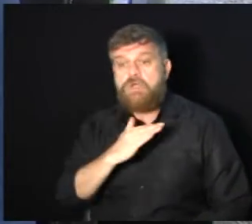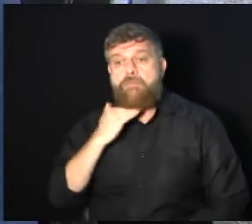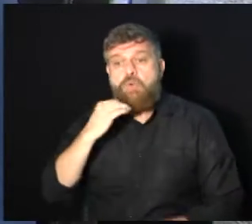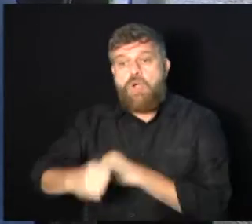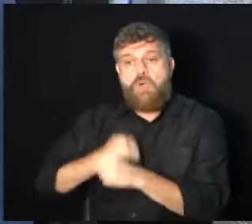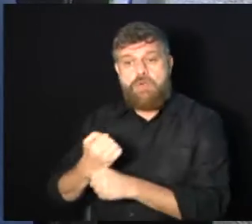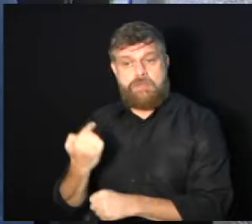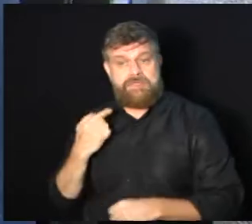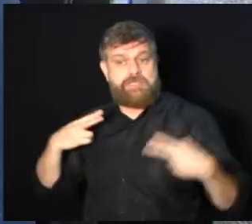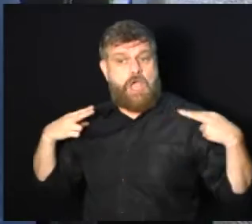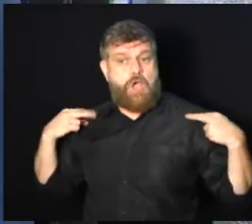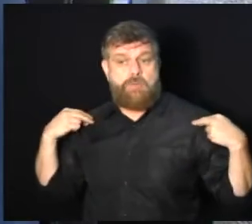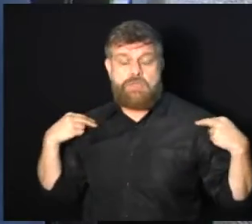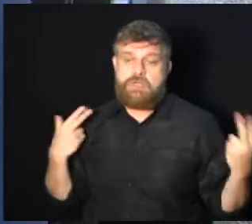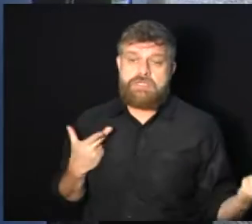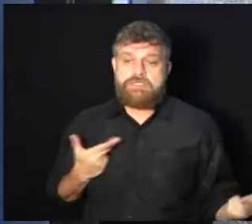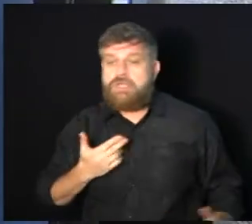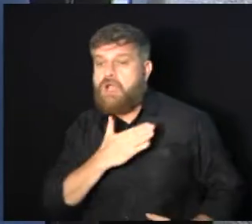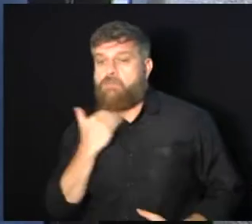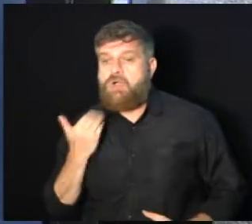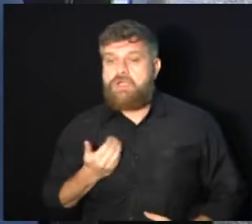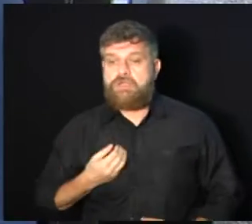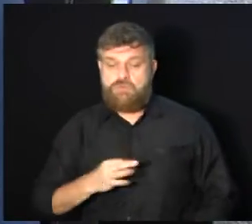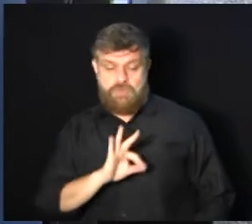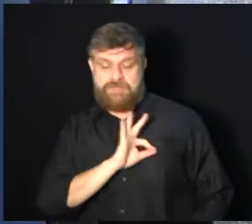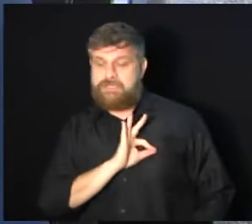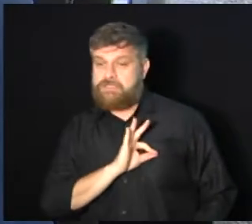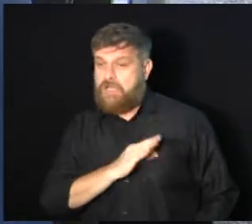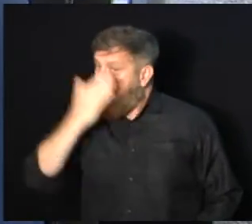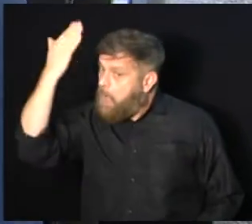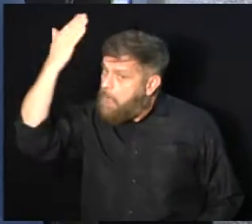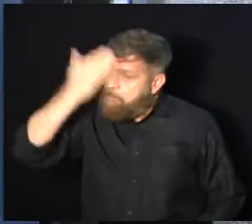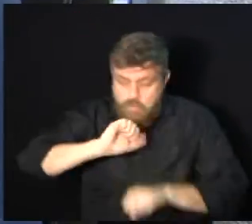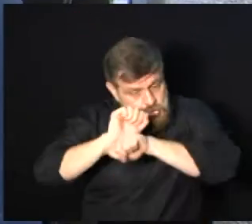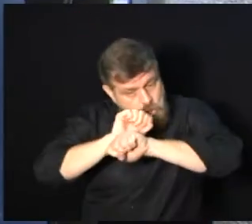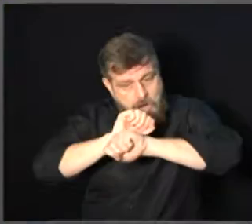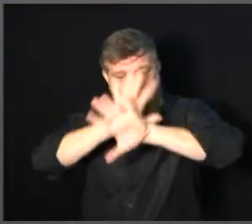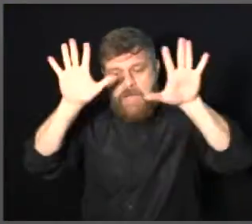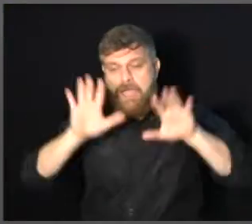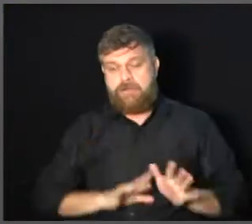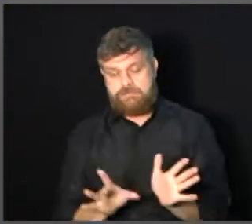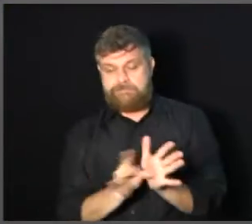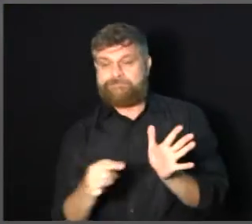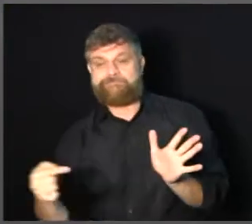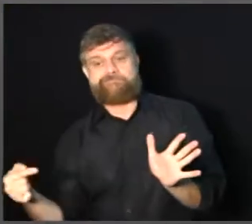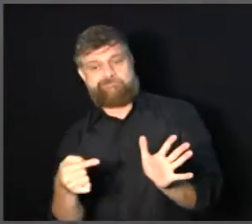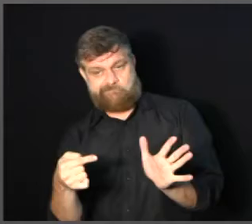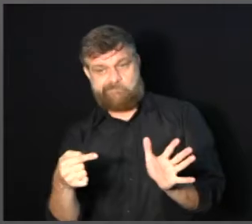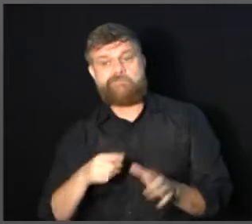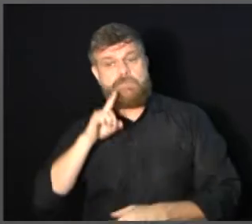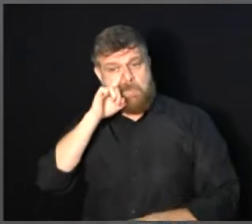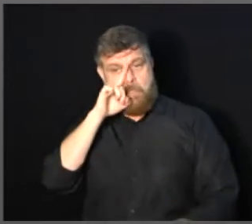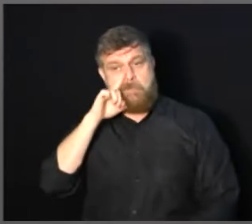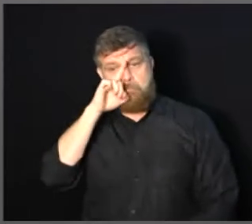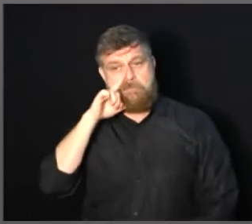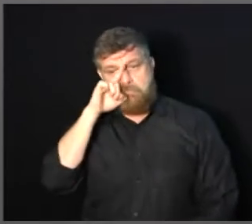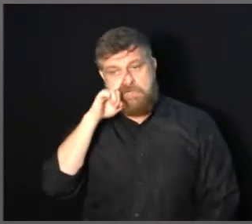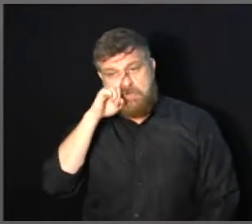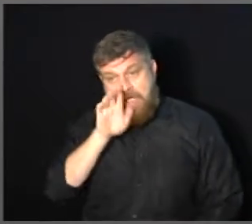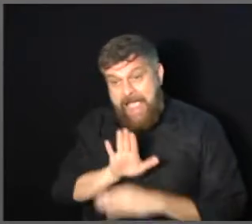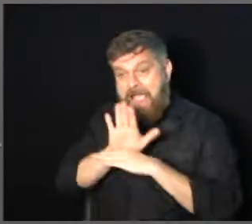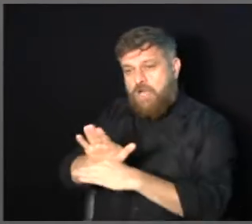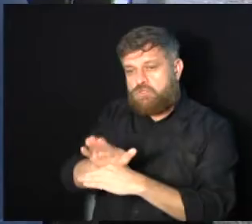passado, motorista de transporte por aplicativo, e o delegado deixou claro. O delegado deixou claro que o adesivo foi um fator de risco. Ele